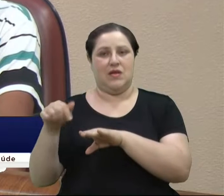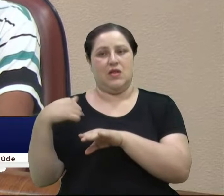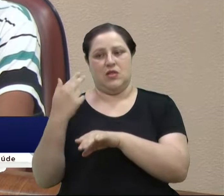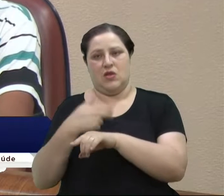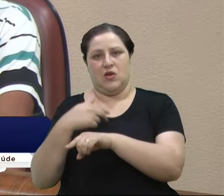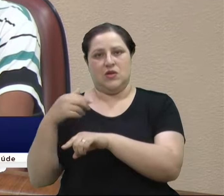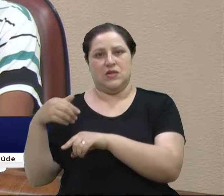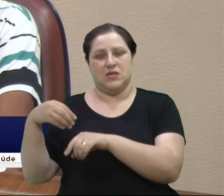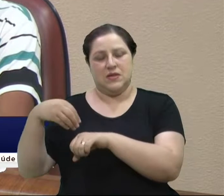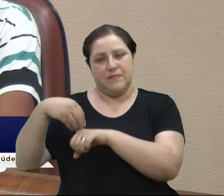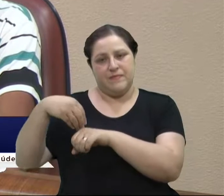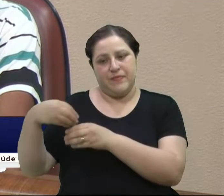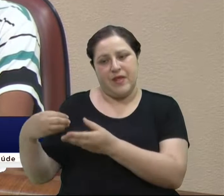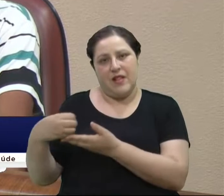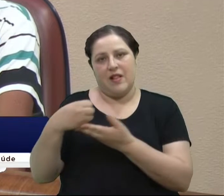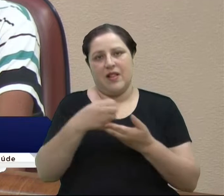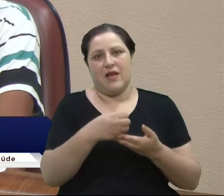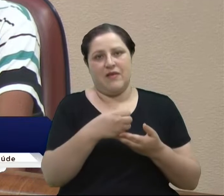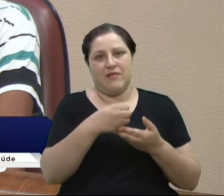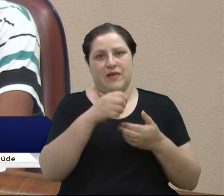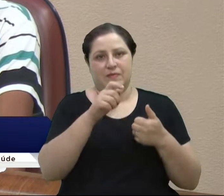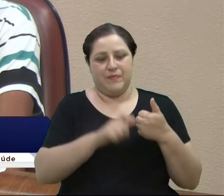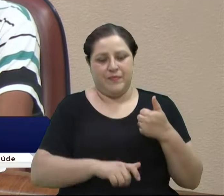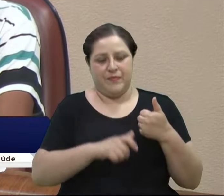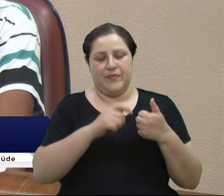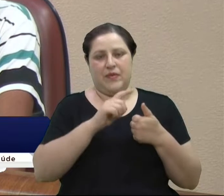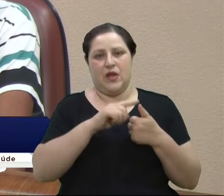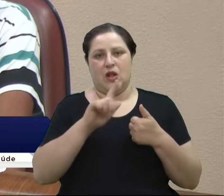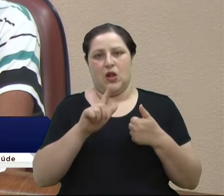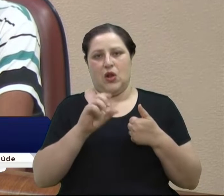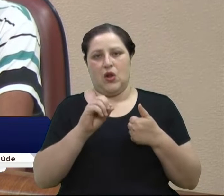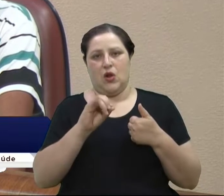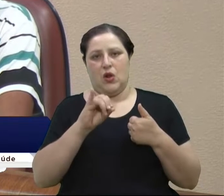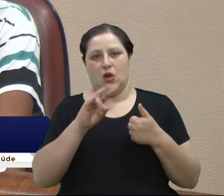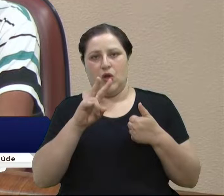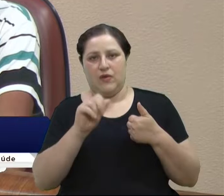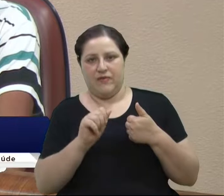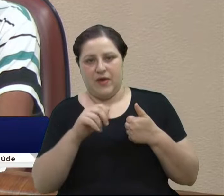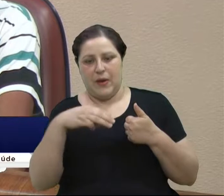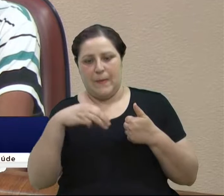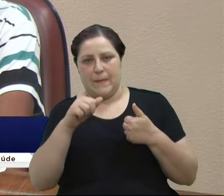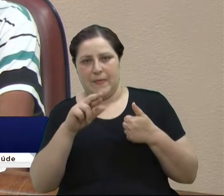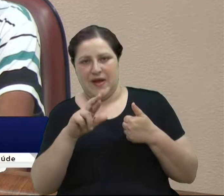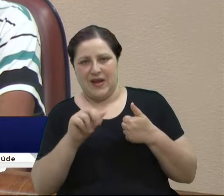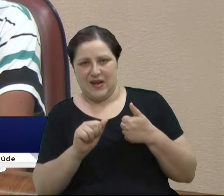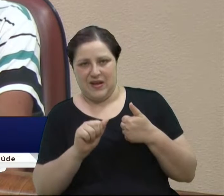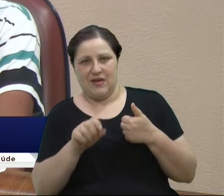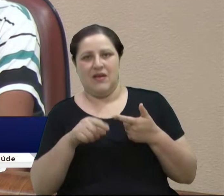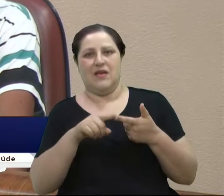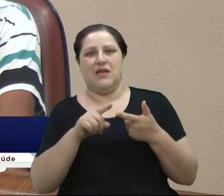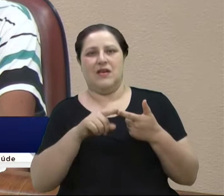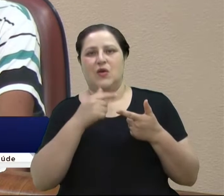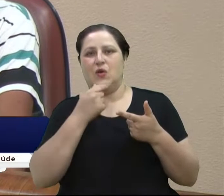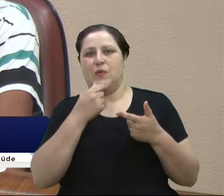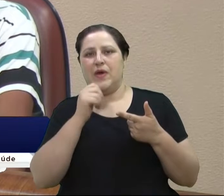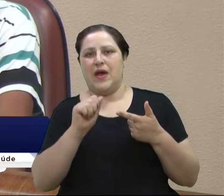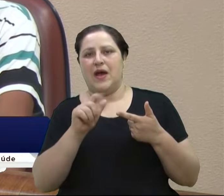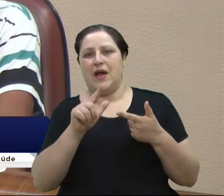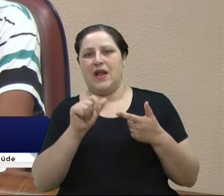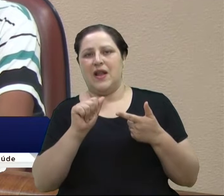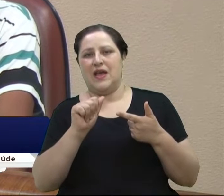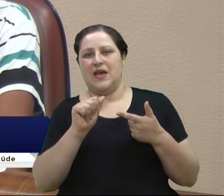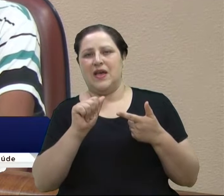Luiva Mara e também para o Alejandro, que é o diretor técnico, as pessoas reclamando porque ficam, às vezes, 1, às vezes 2